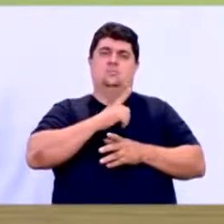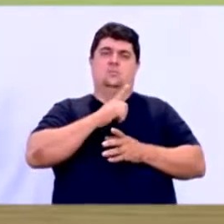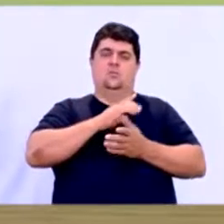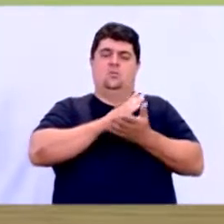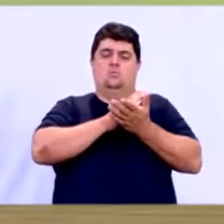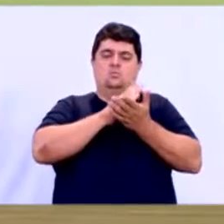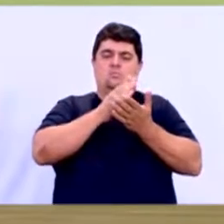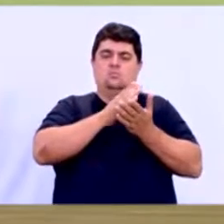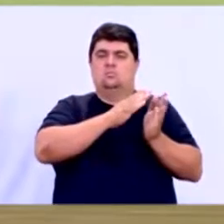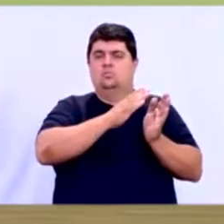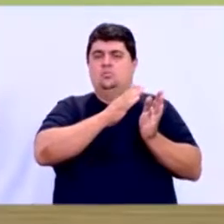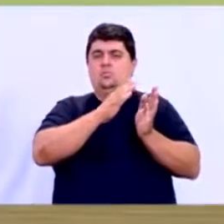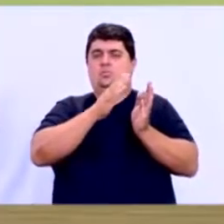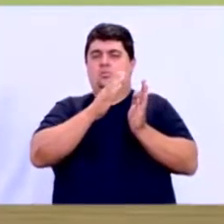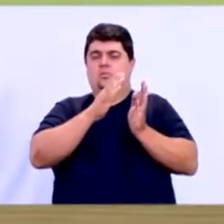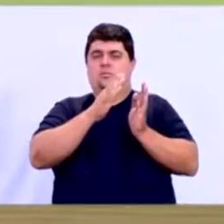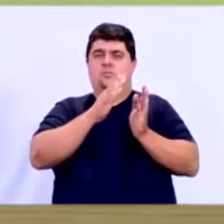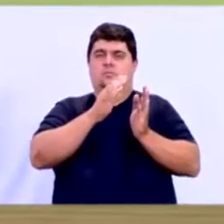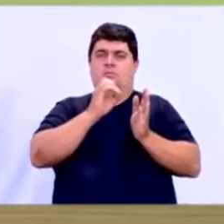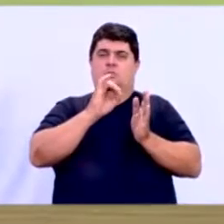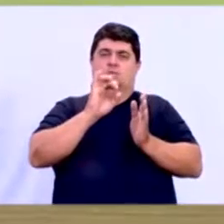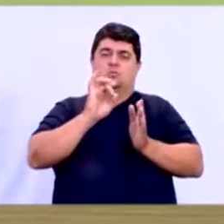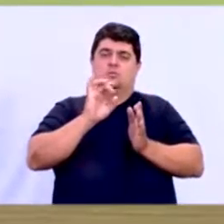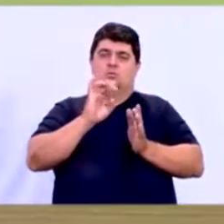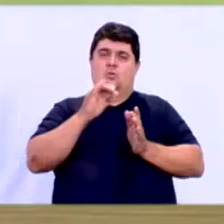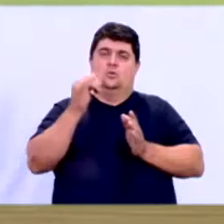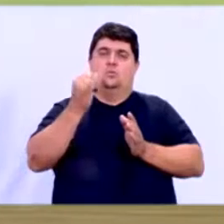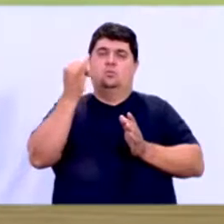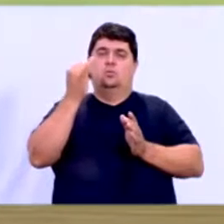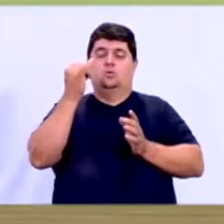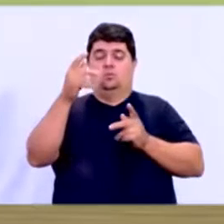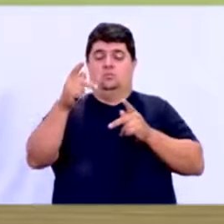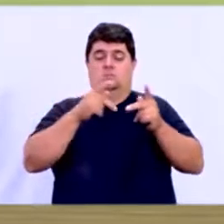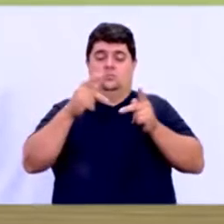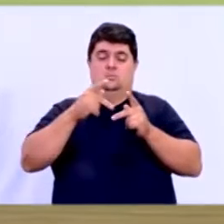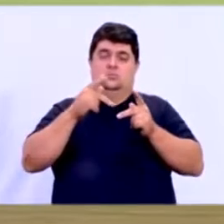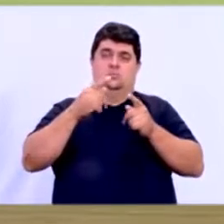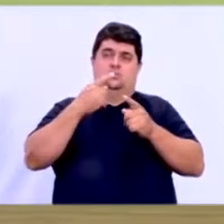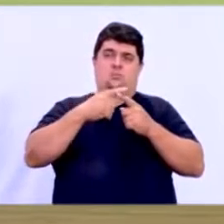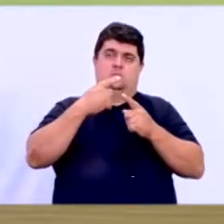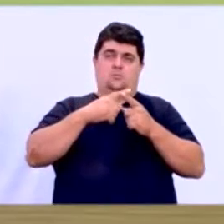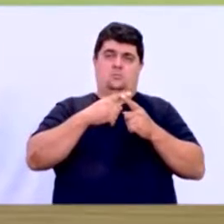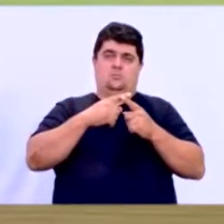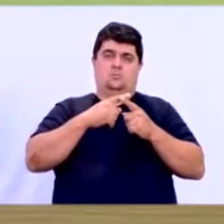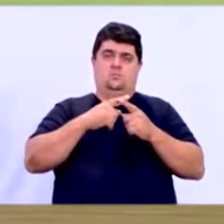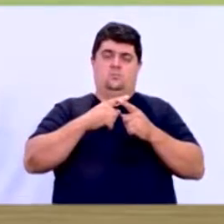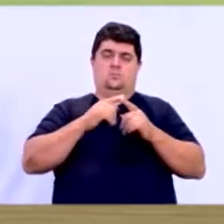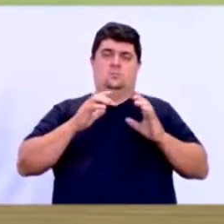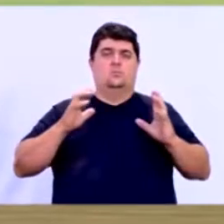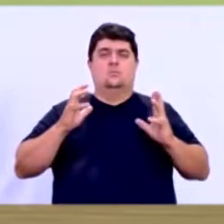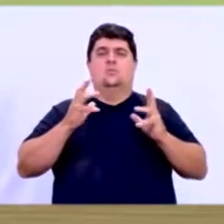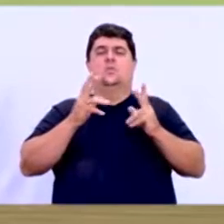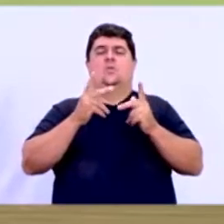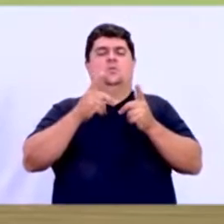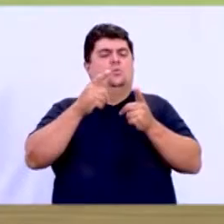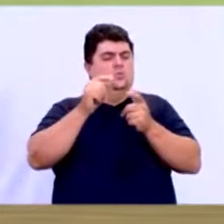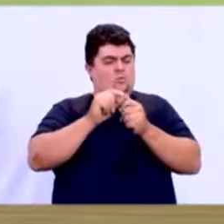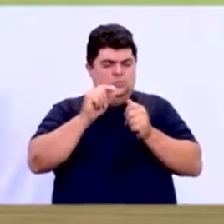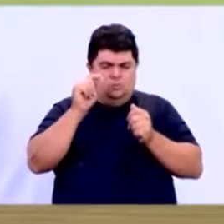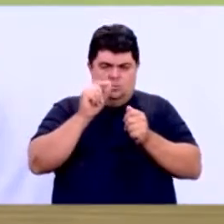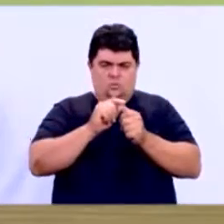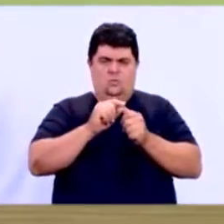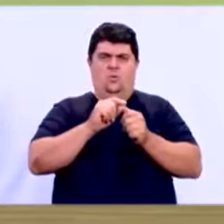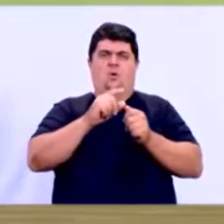acessando o chat. Mas é só ressaltar a importância do planejamento, porque em todas em todas as ações, mesmo uma